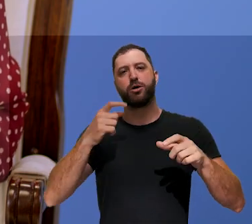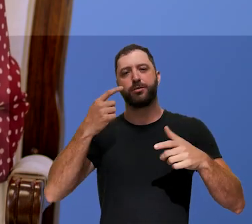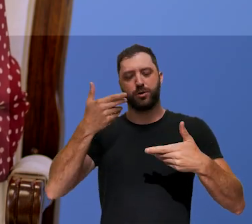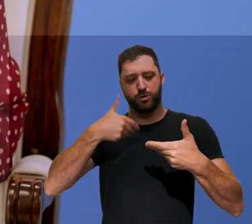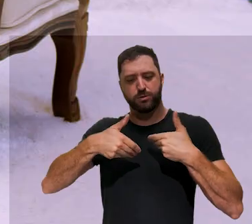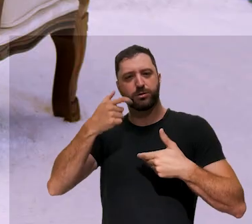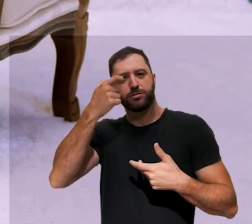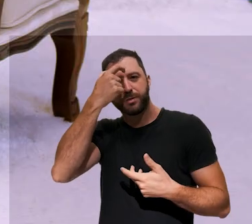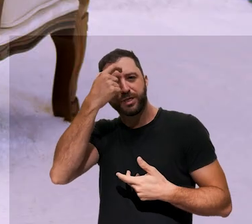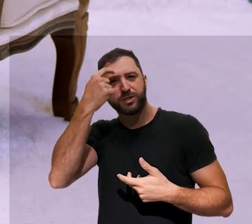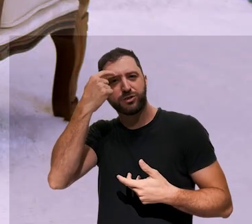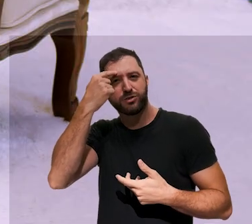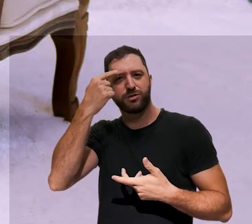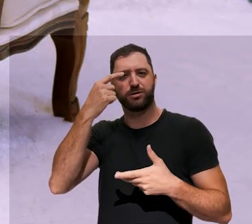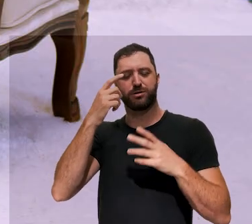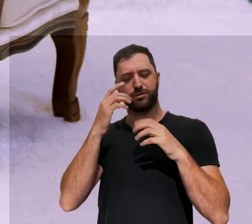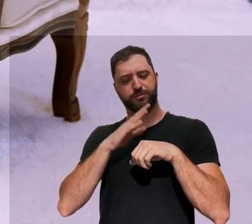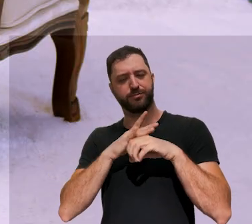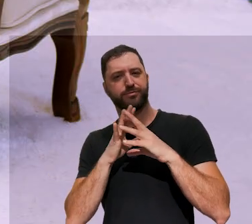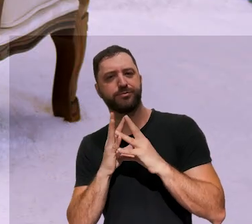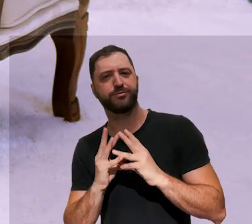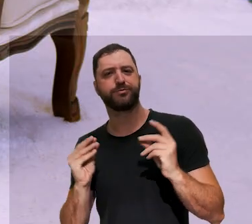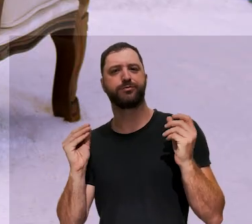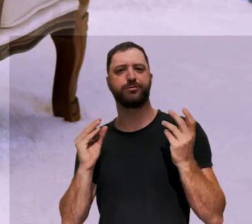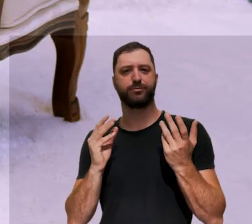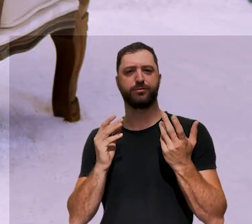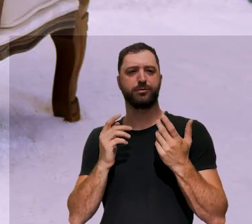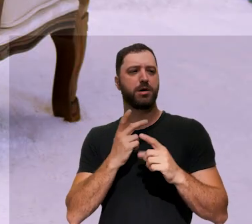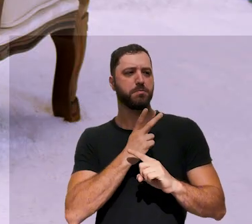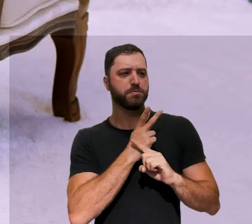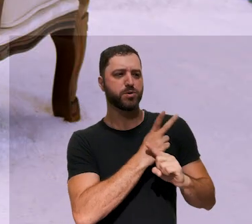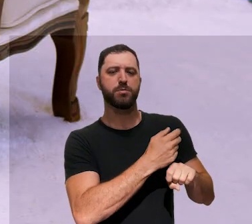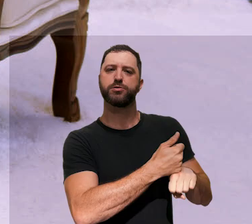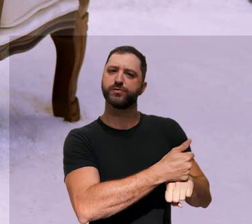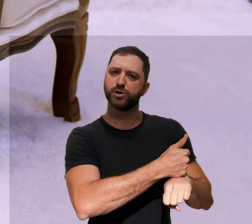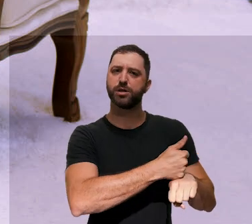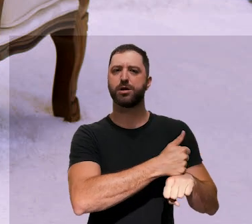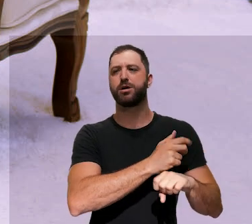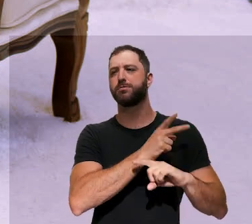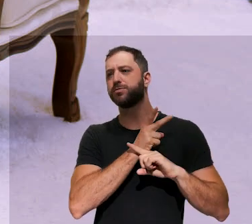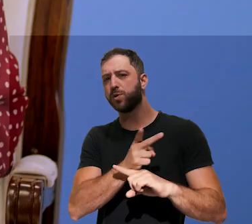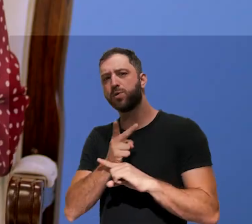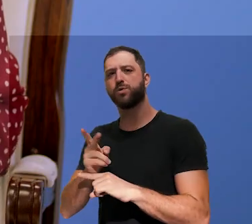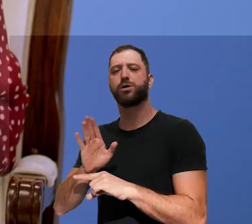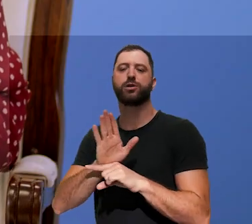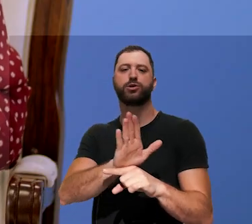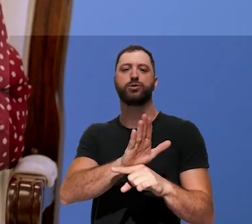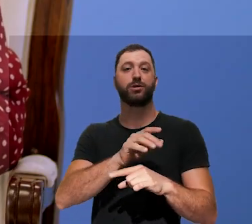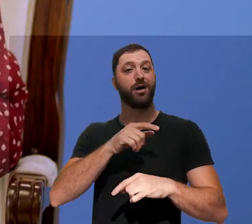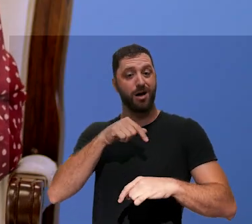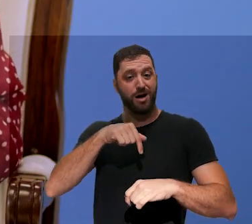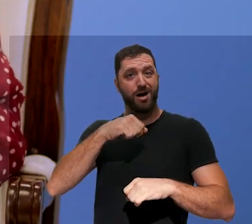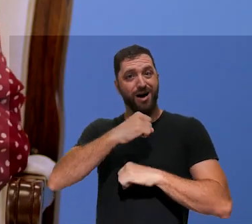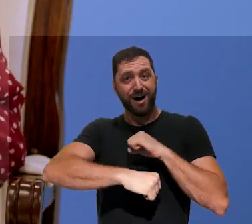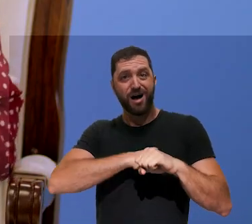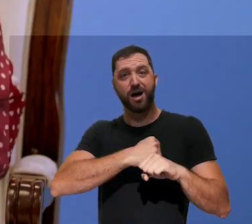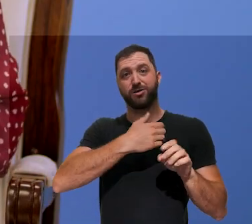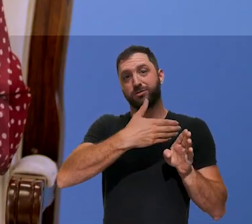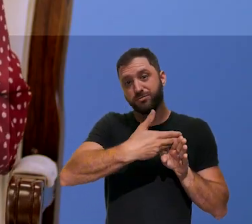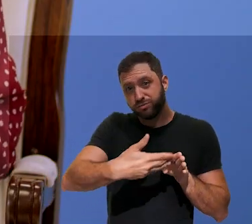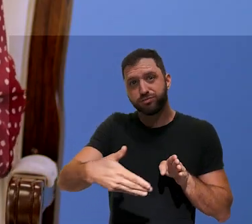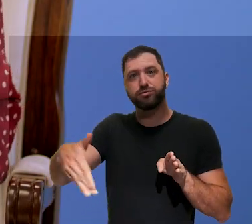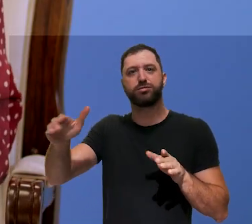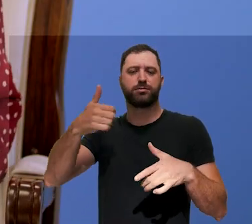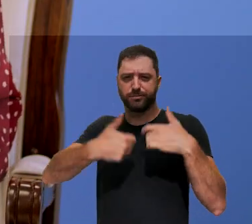de buscar se curar, que seja aqui buscando o doutor ou outro profissional, viu? A gente vai estar aqui ao longo do ano também